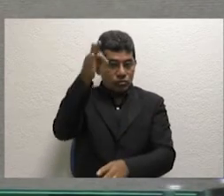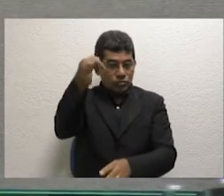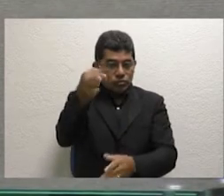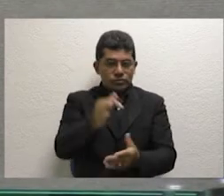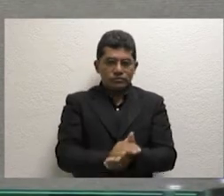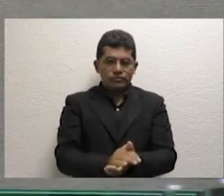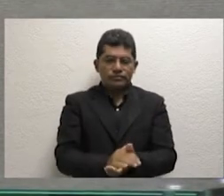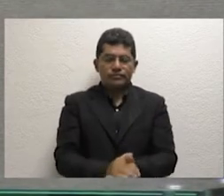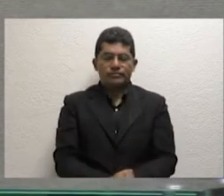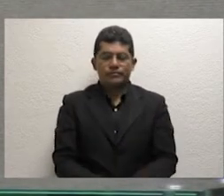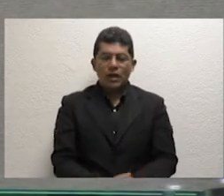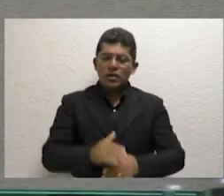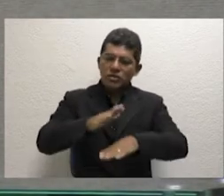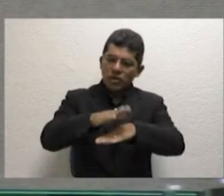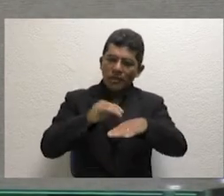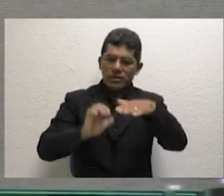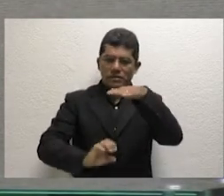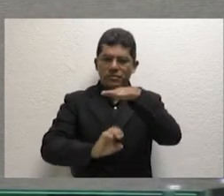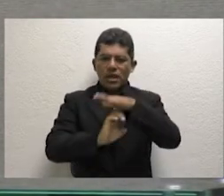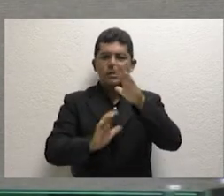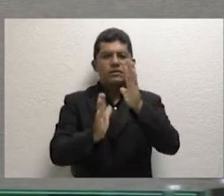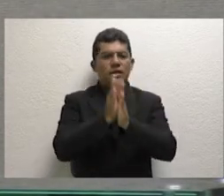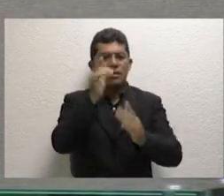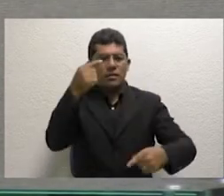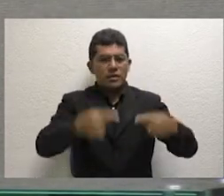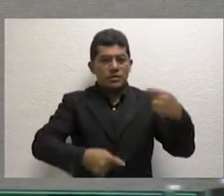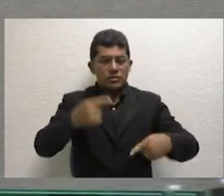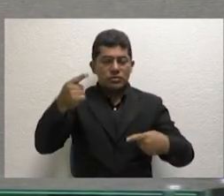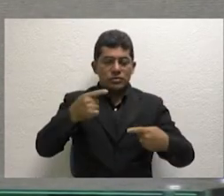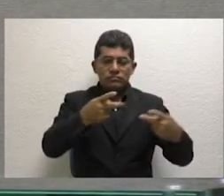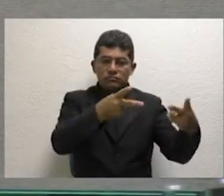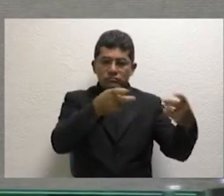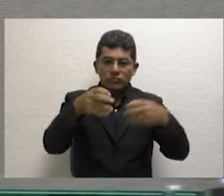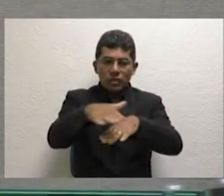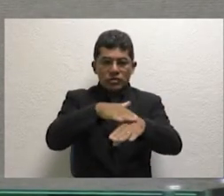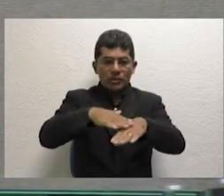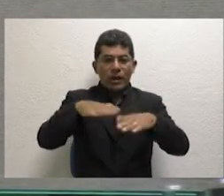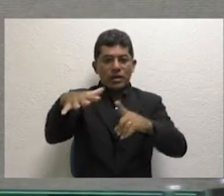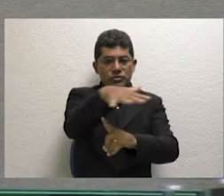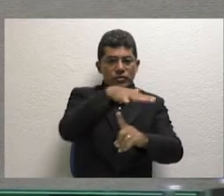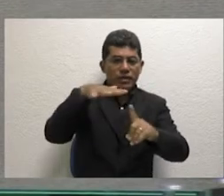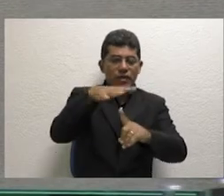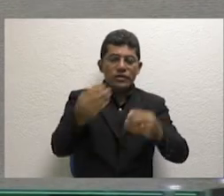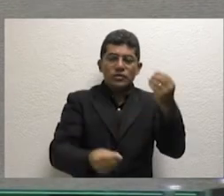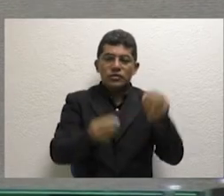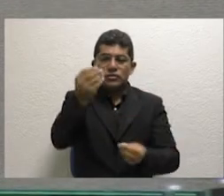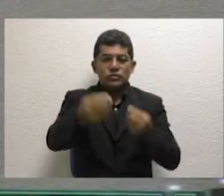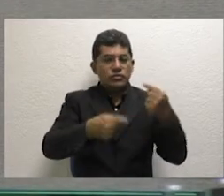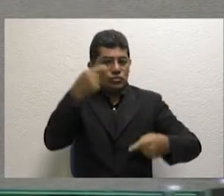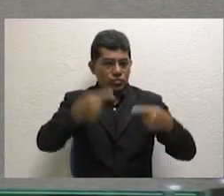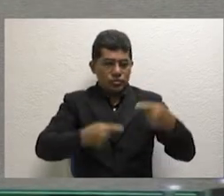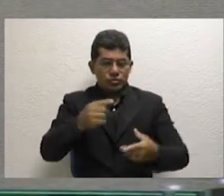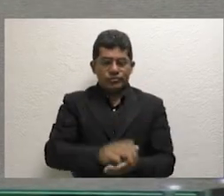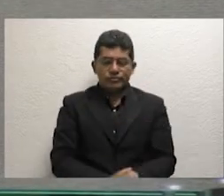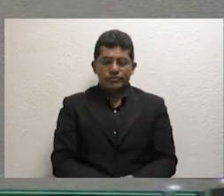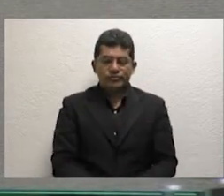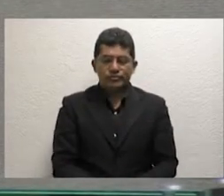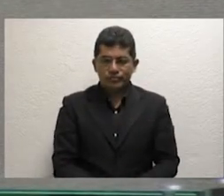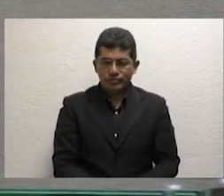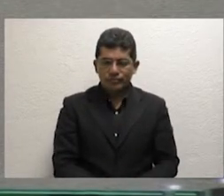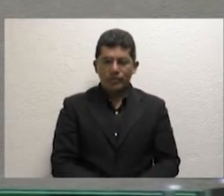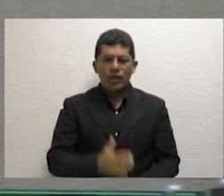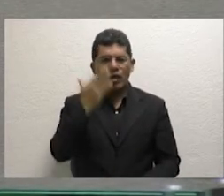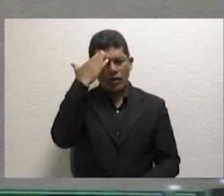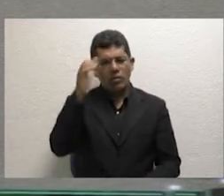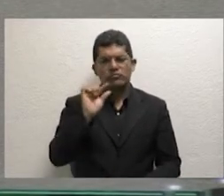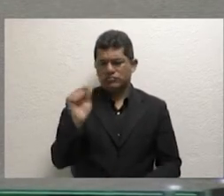oitivas os debates ouvir as pessoas relacionadas nisso por fim